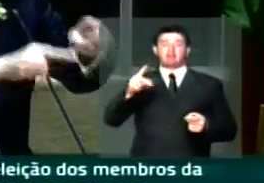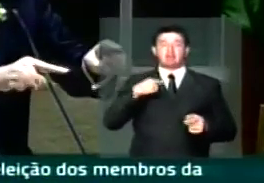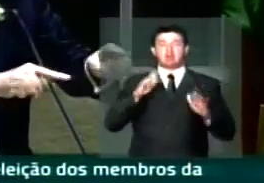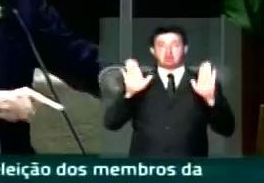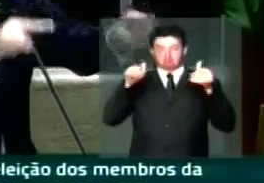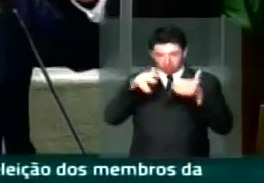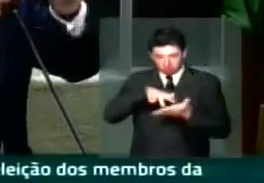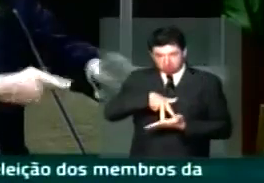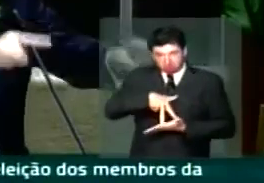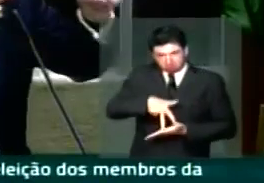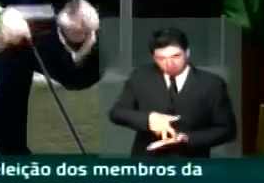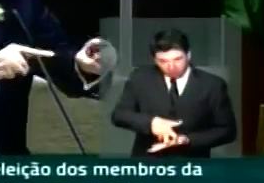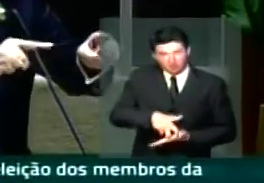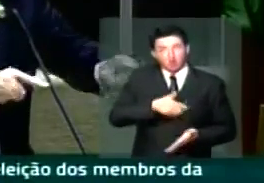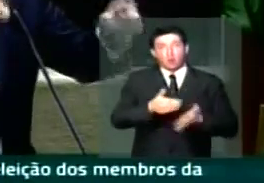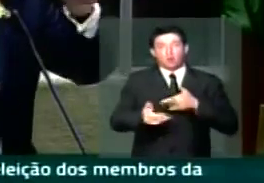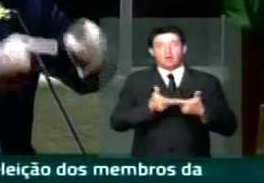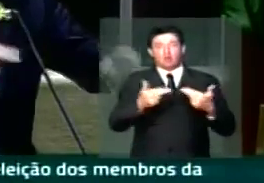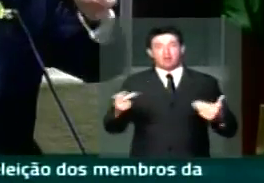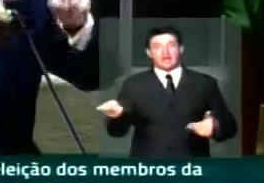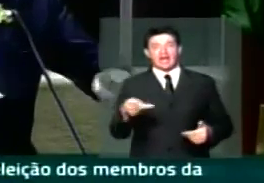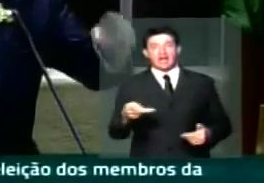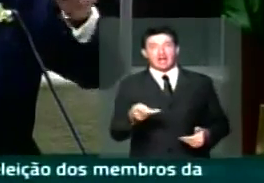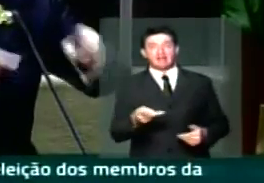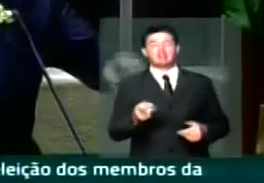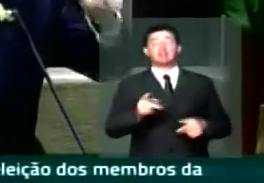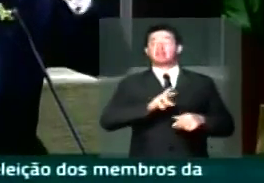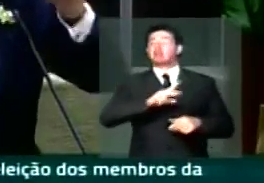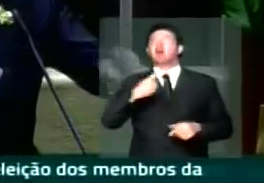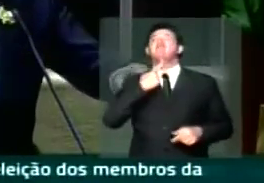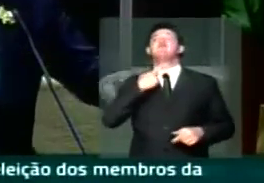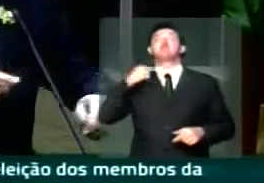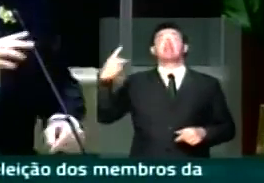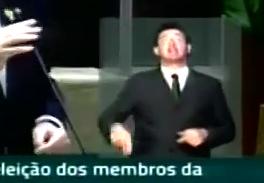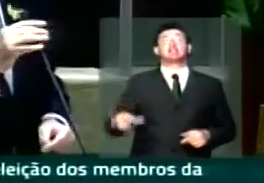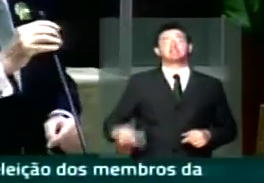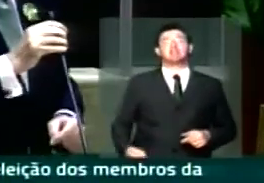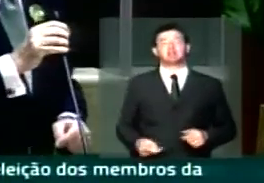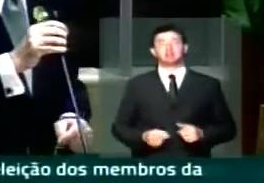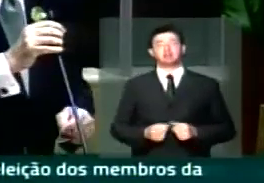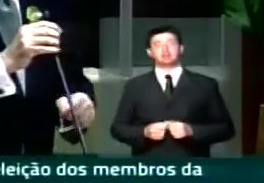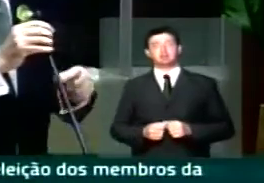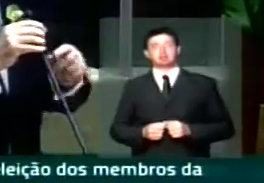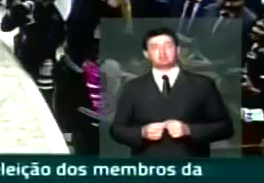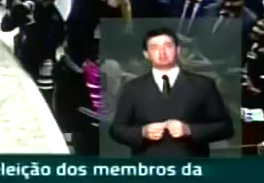ser submisso a qualquer coisa que não seja a vontade da maioria dessa casa.